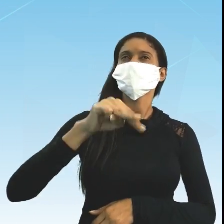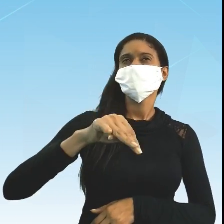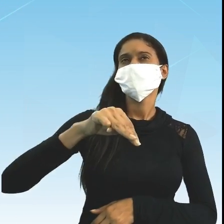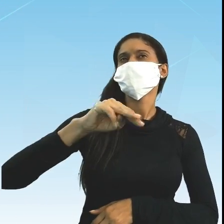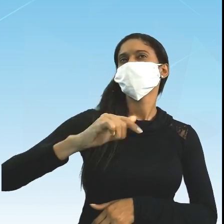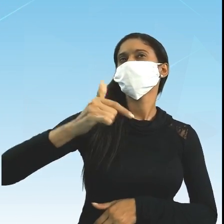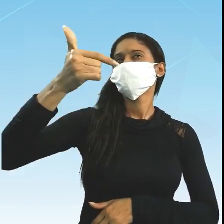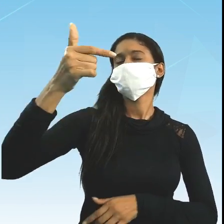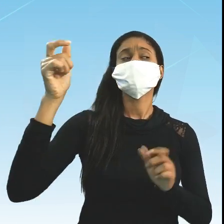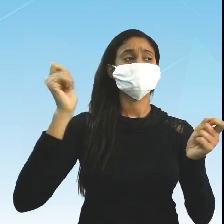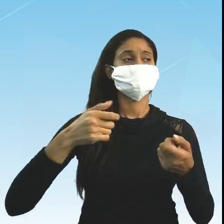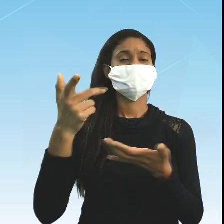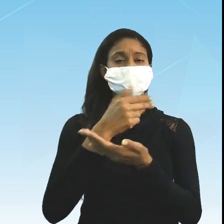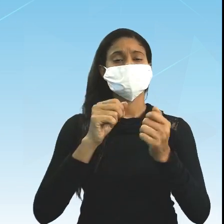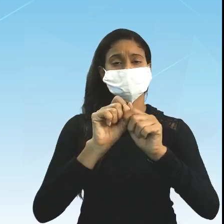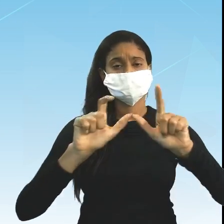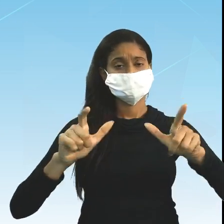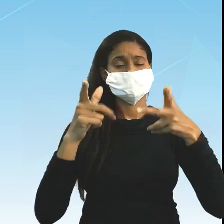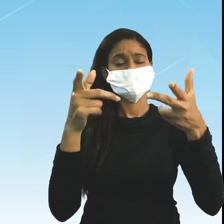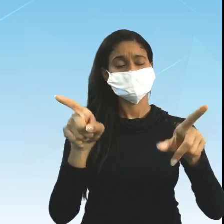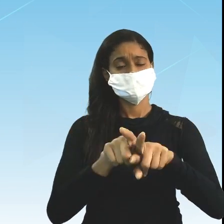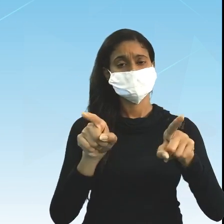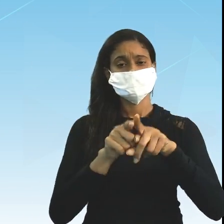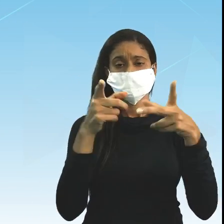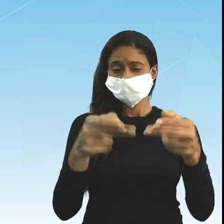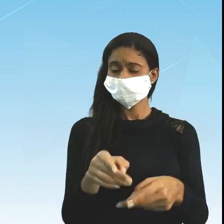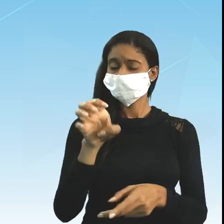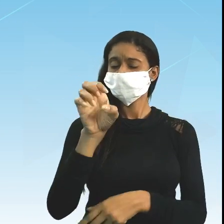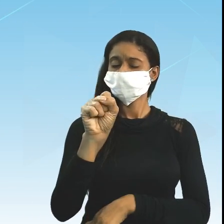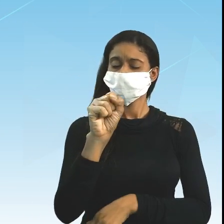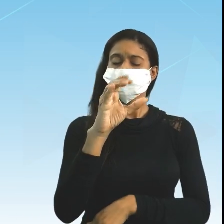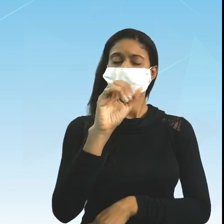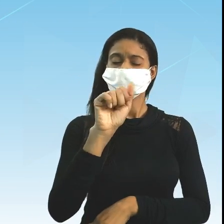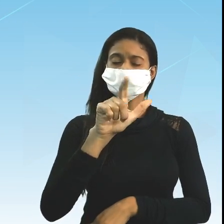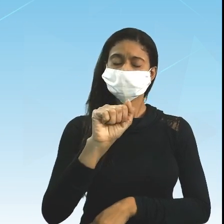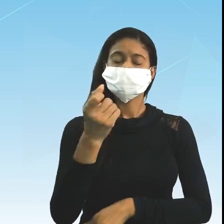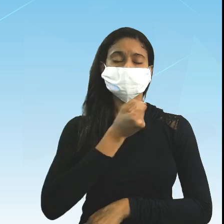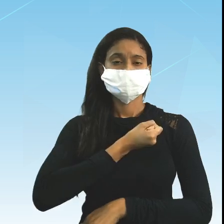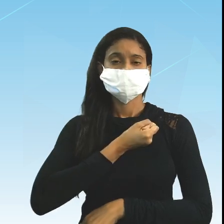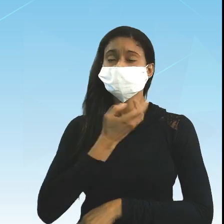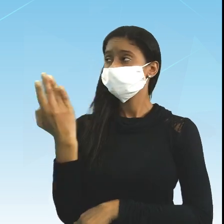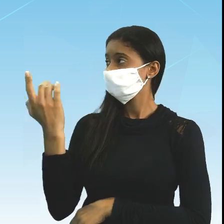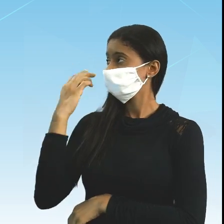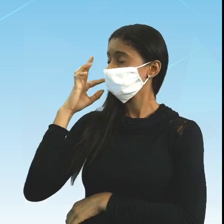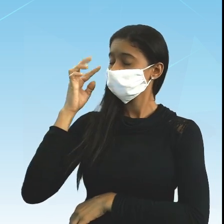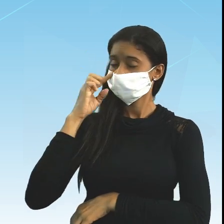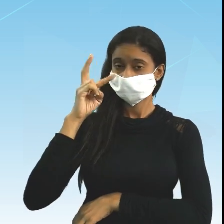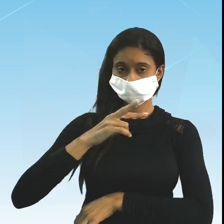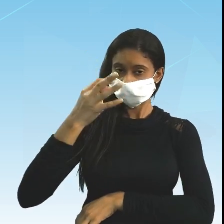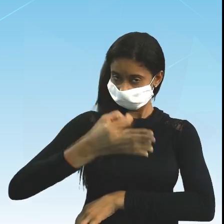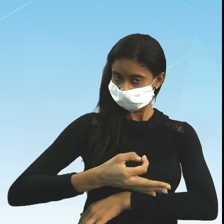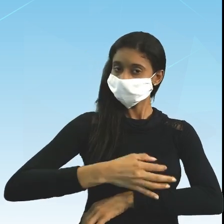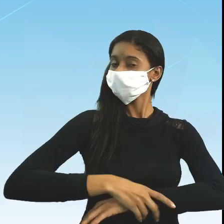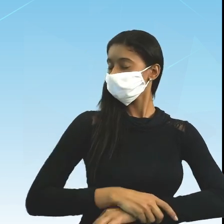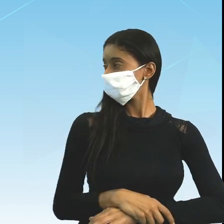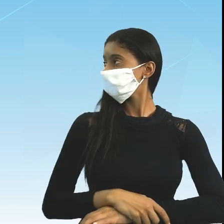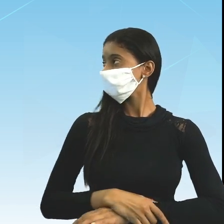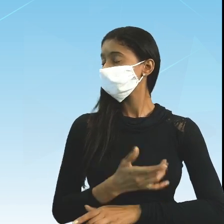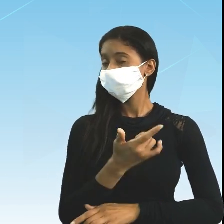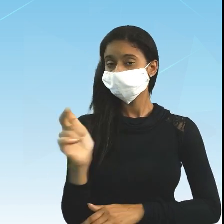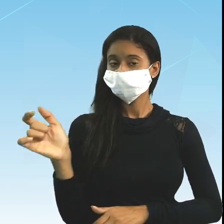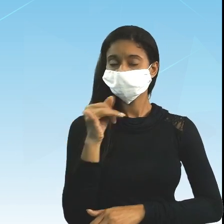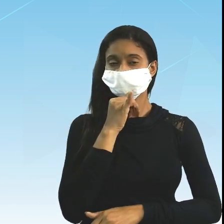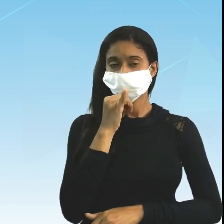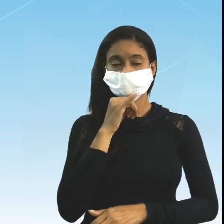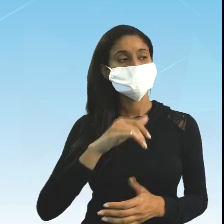ele pequenininho assim, do jeito que está aí, numa escala numérica. Certo, meus amores? Vou dar outro